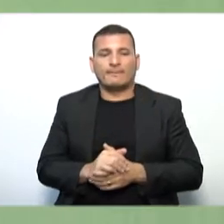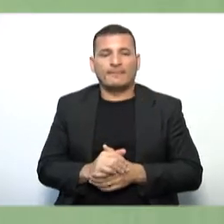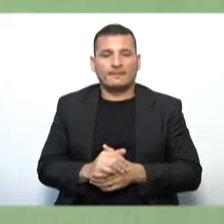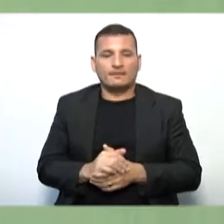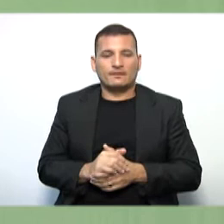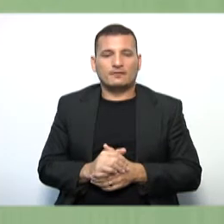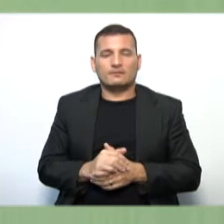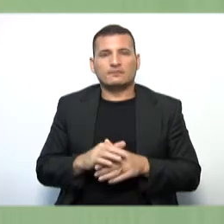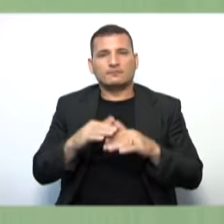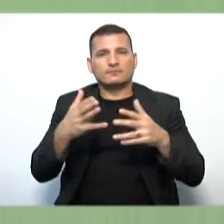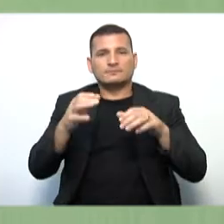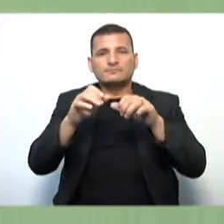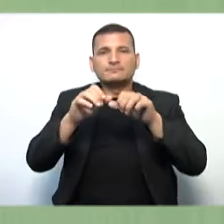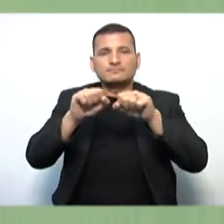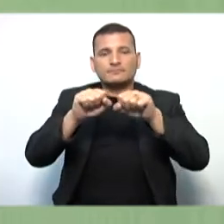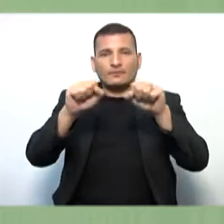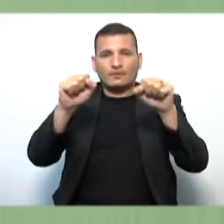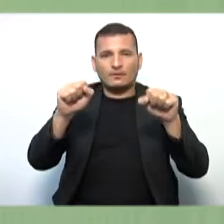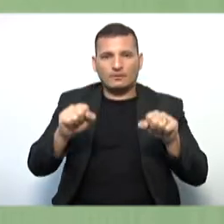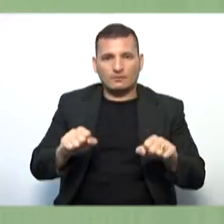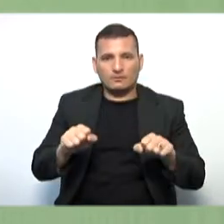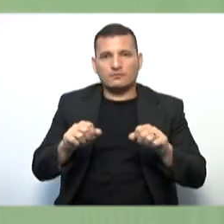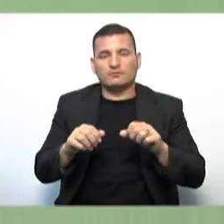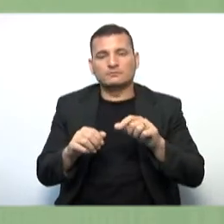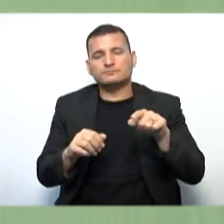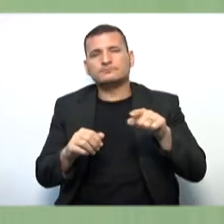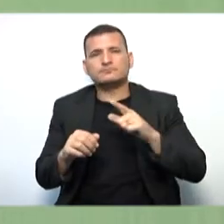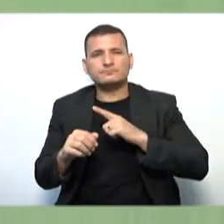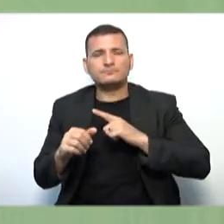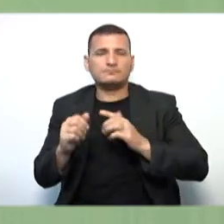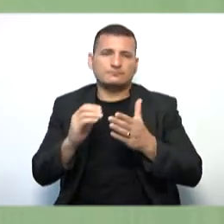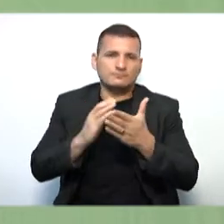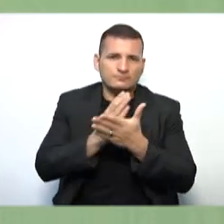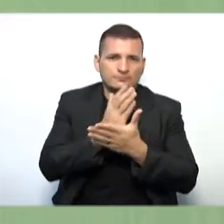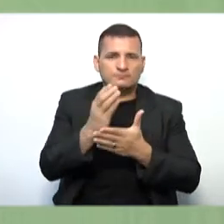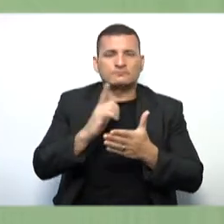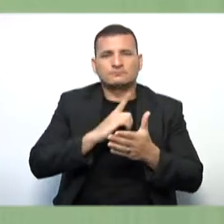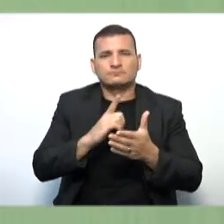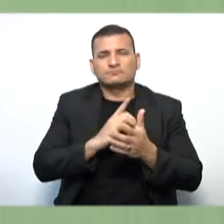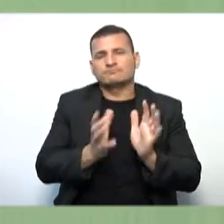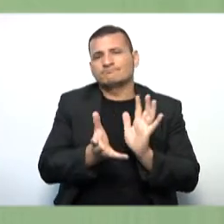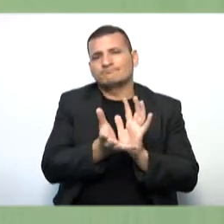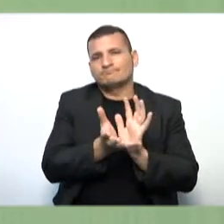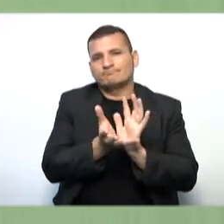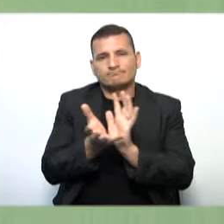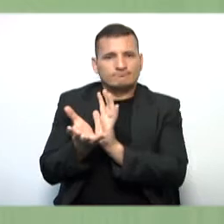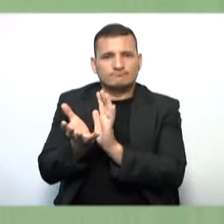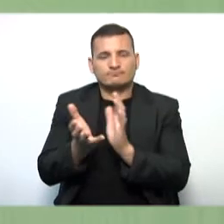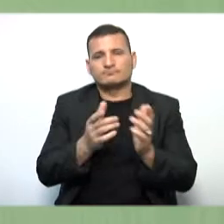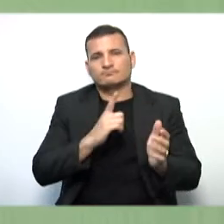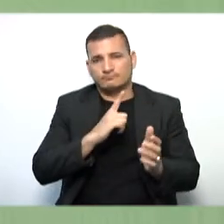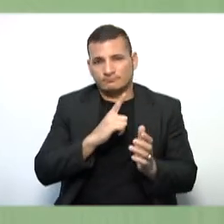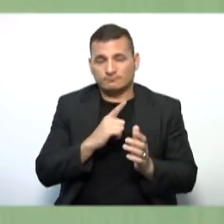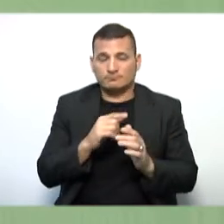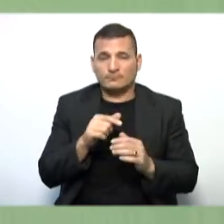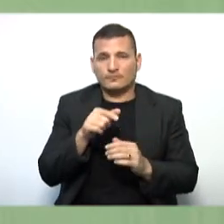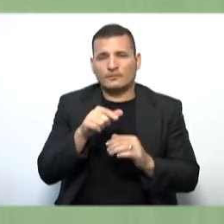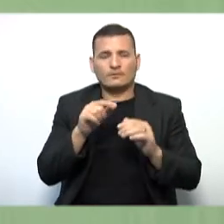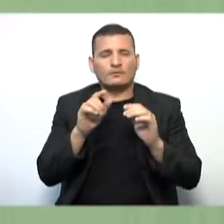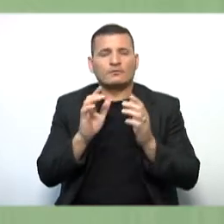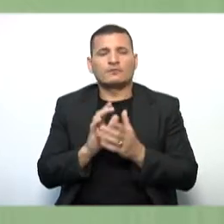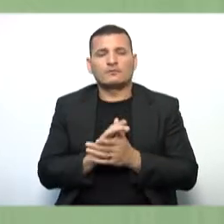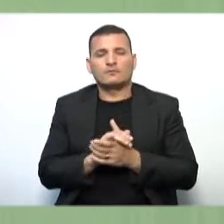softwares, ou os nossos sistemas, né? Eles têm algumas classificações, né? São